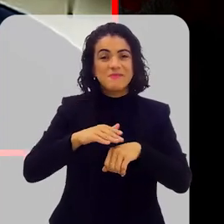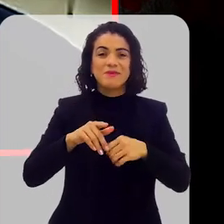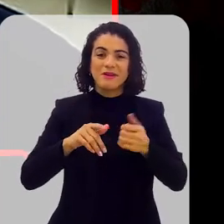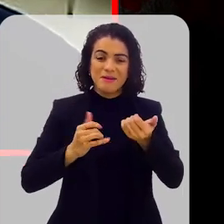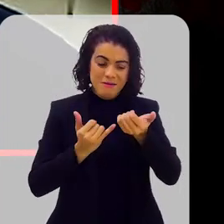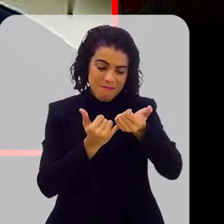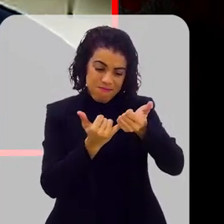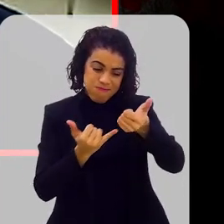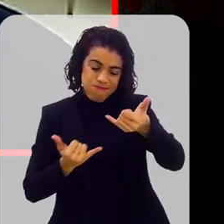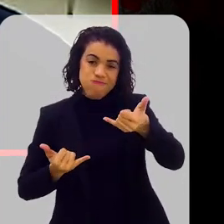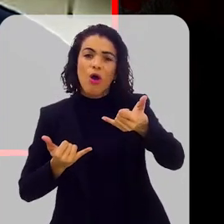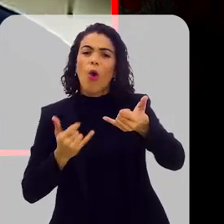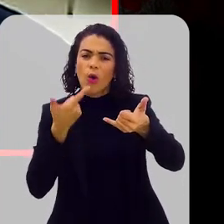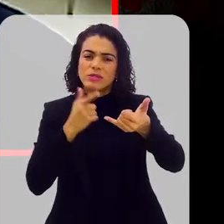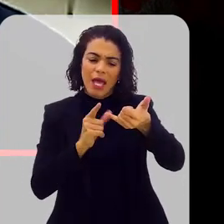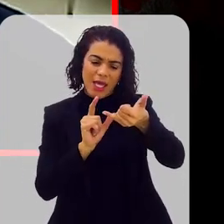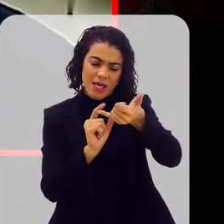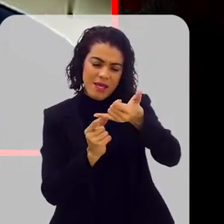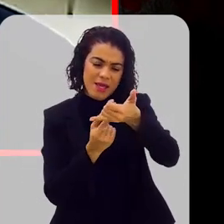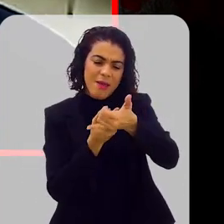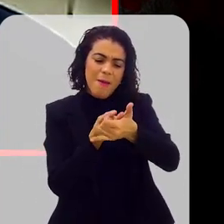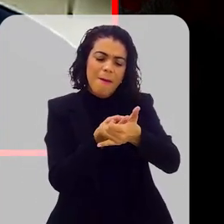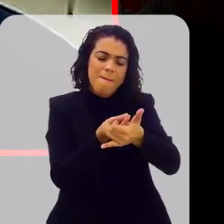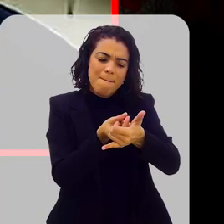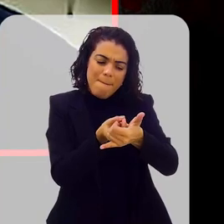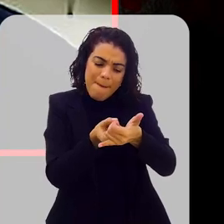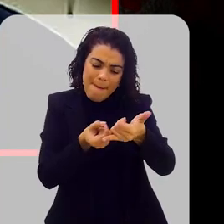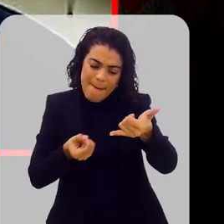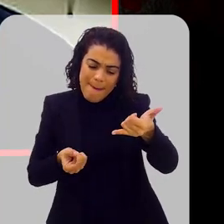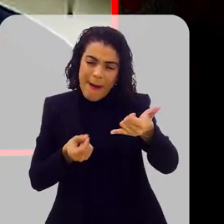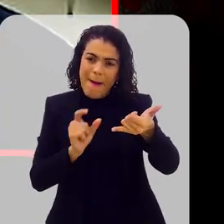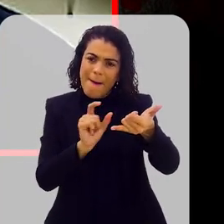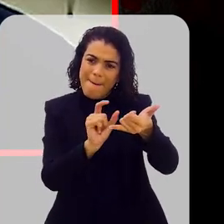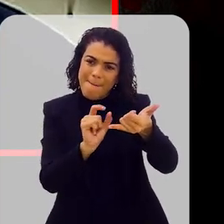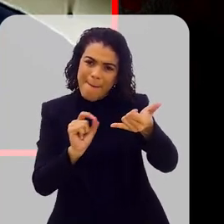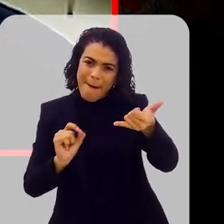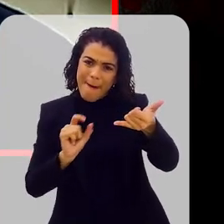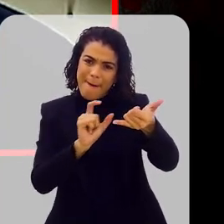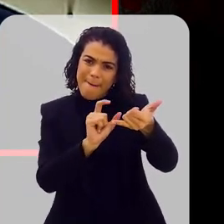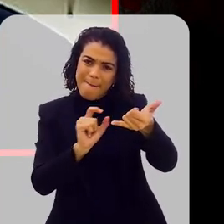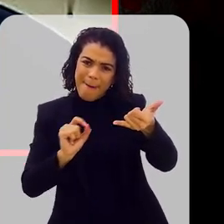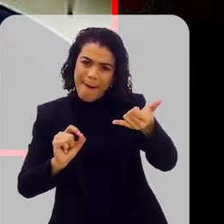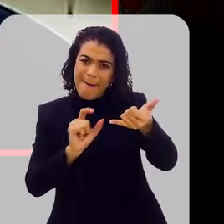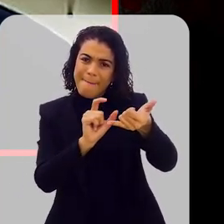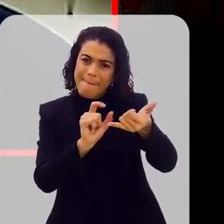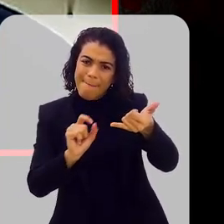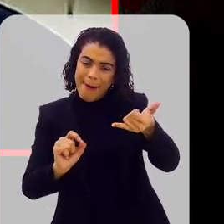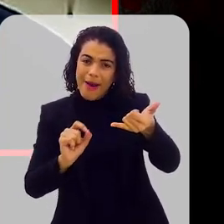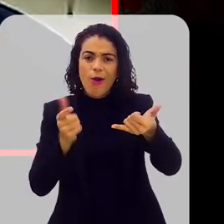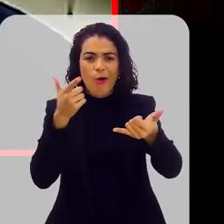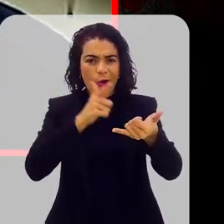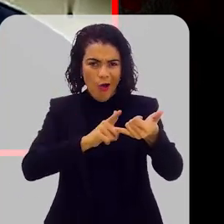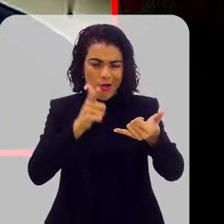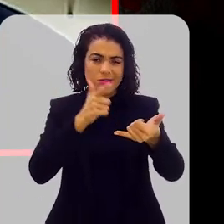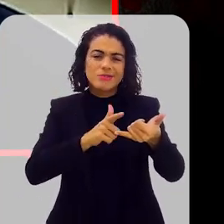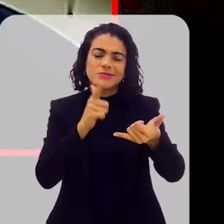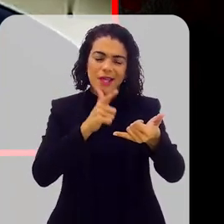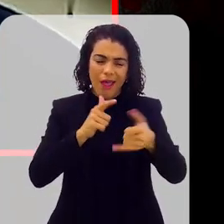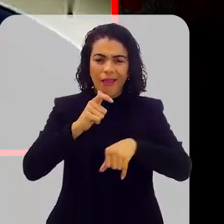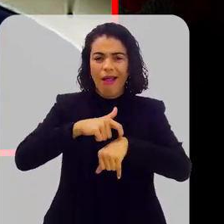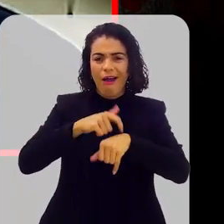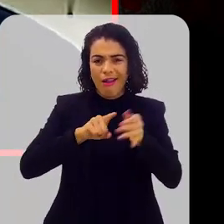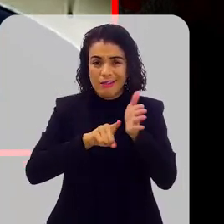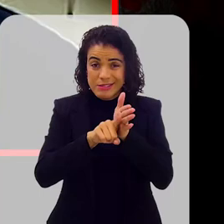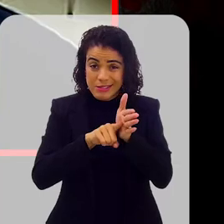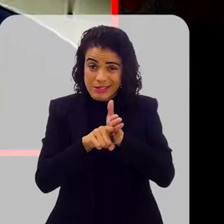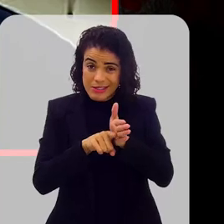na própria colonoscopia, você precisa retirar esses pólipos. Às vezes, um pólipo maior, de um acesso mais difícil, você não consegue